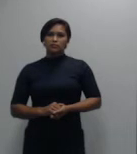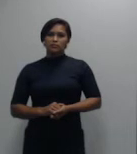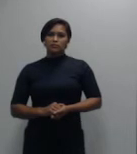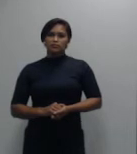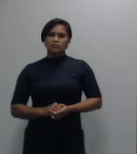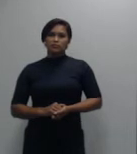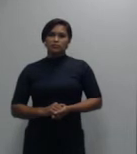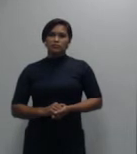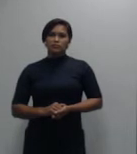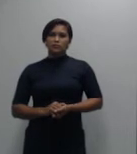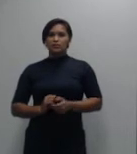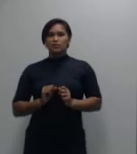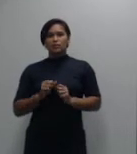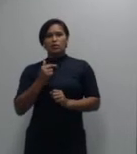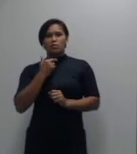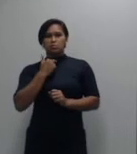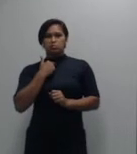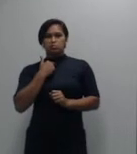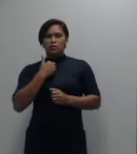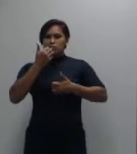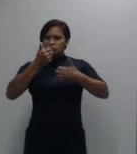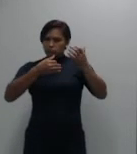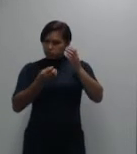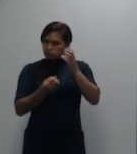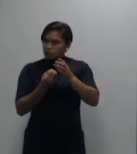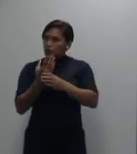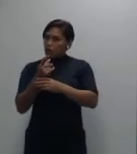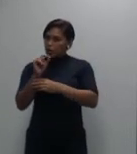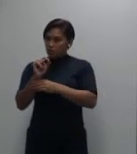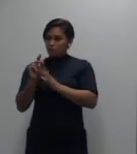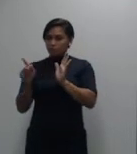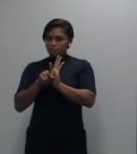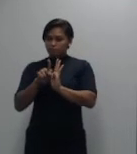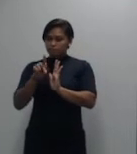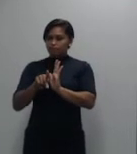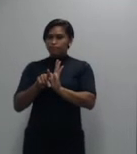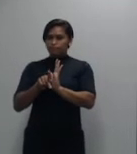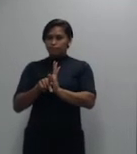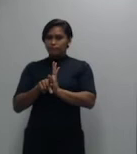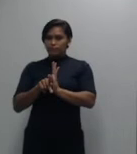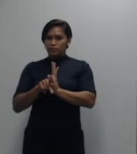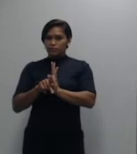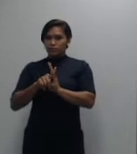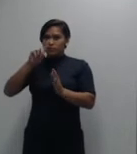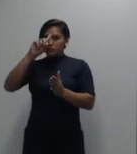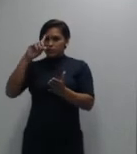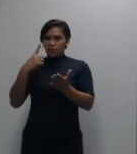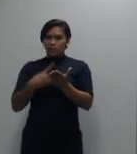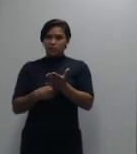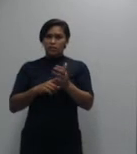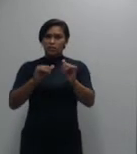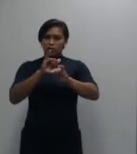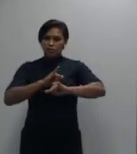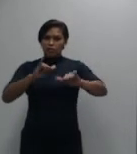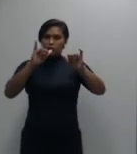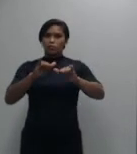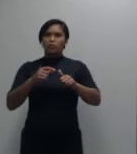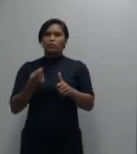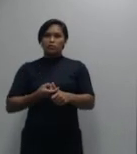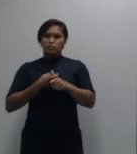e como podemos cuidar da natureza e da decisão proferida em sede de suspensão